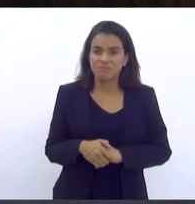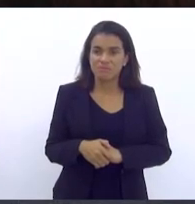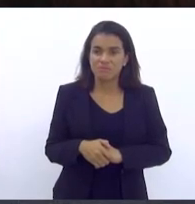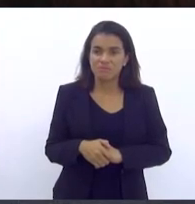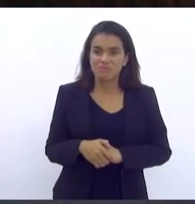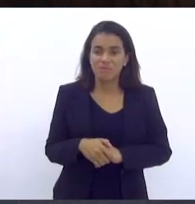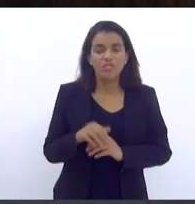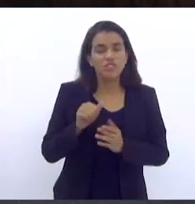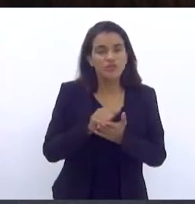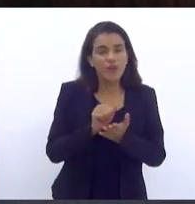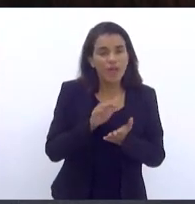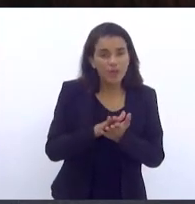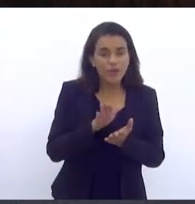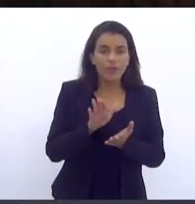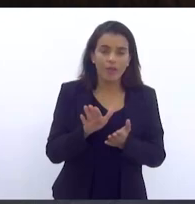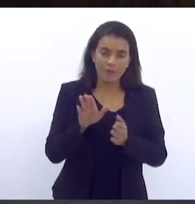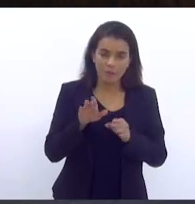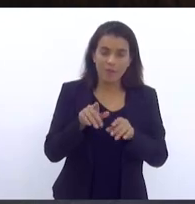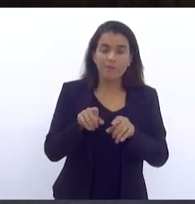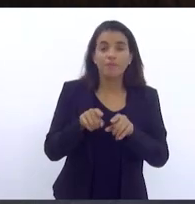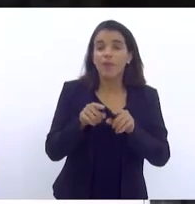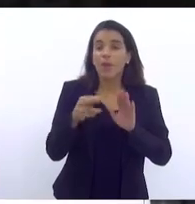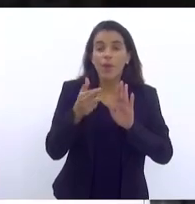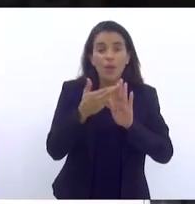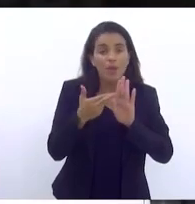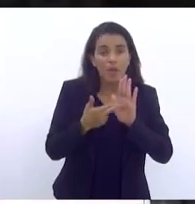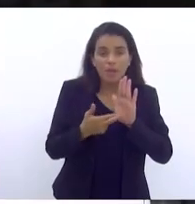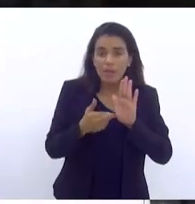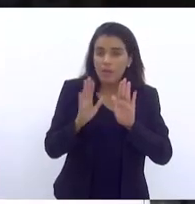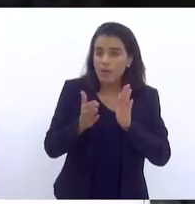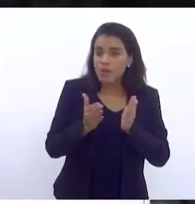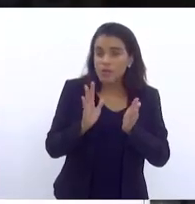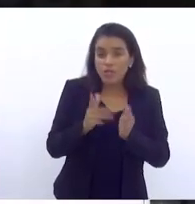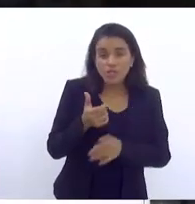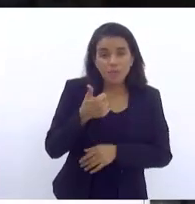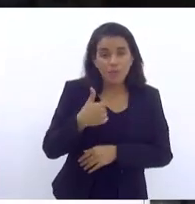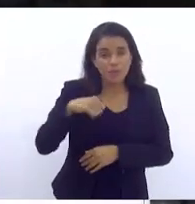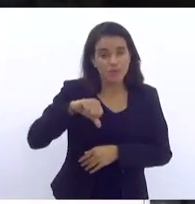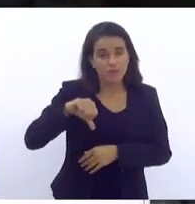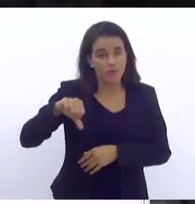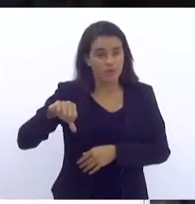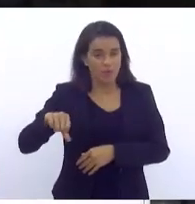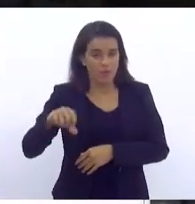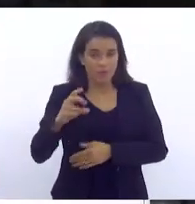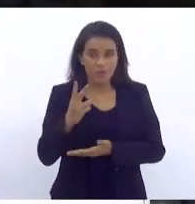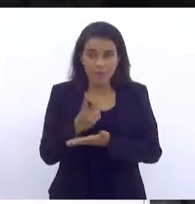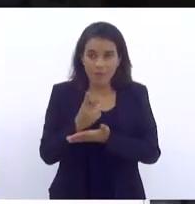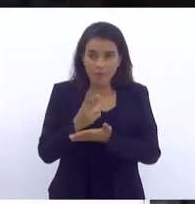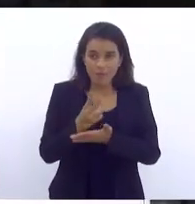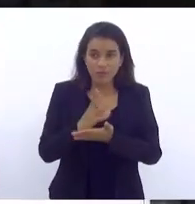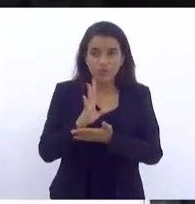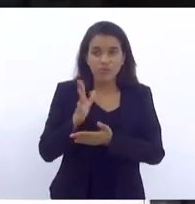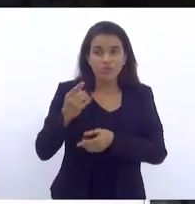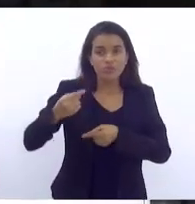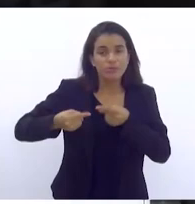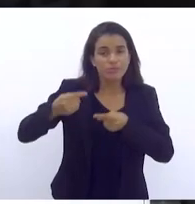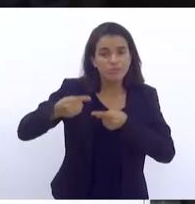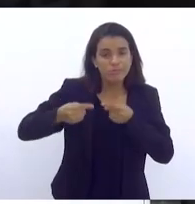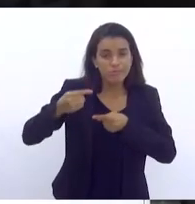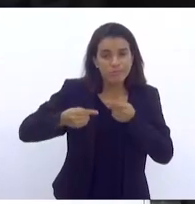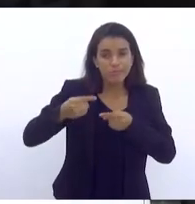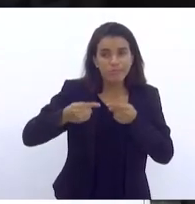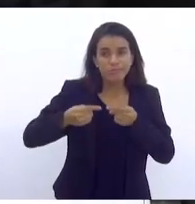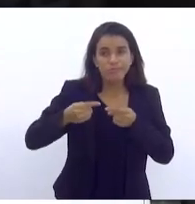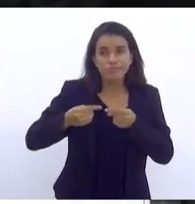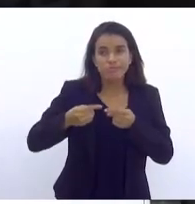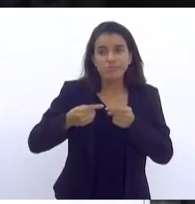gente vai anotar aqui vai publicizar também mesmos desde 1999 a gente tem discutido na a gente tem discutido na